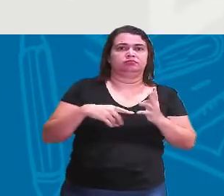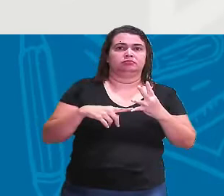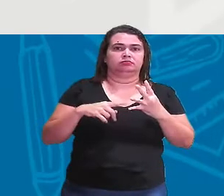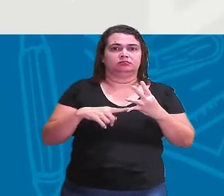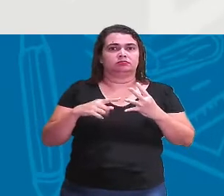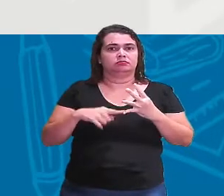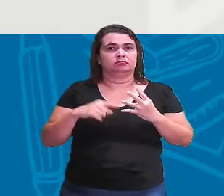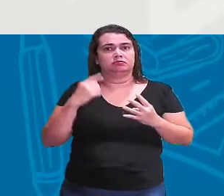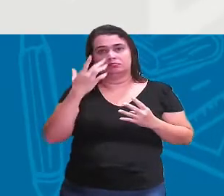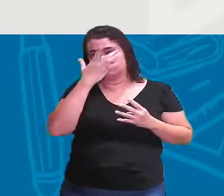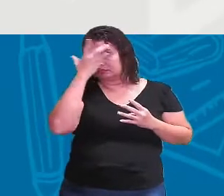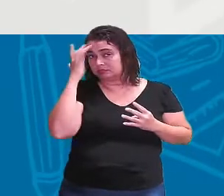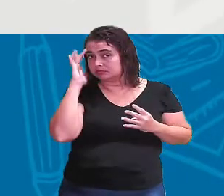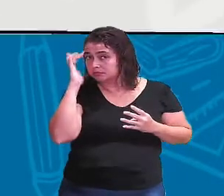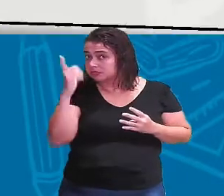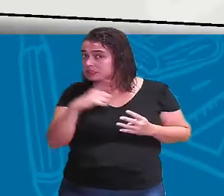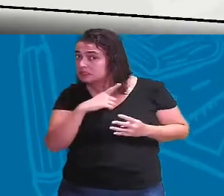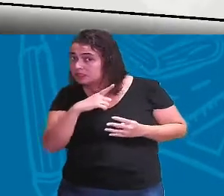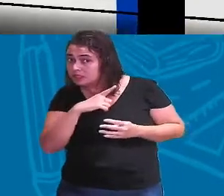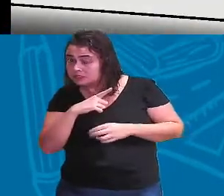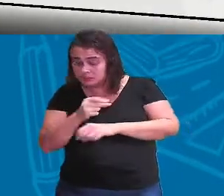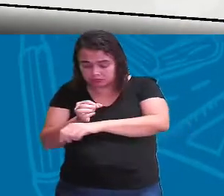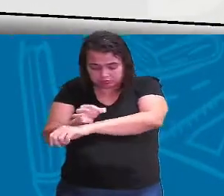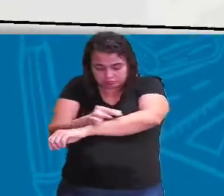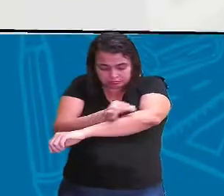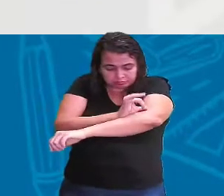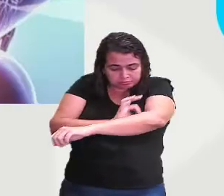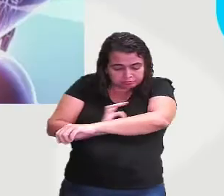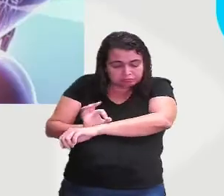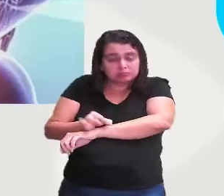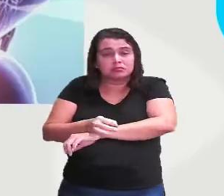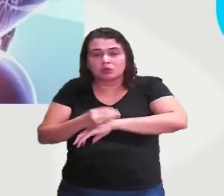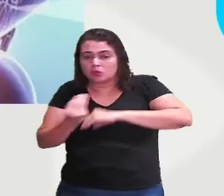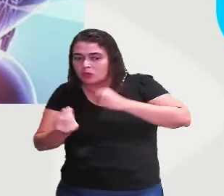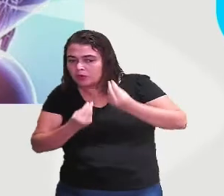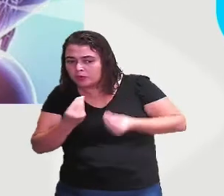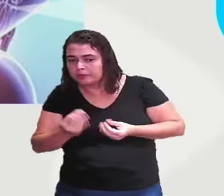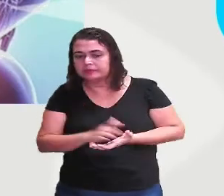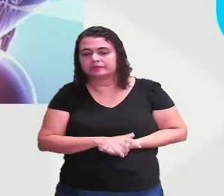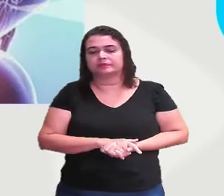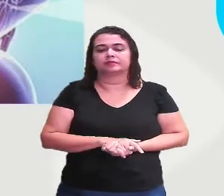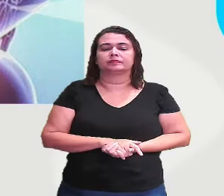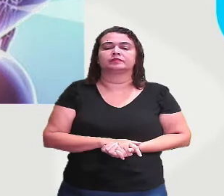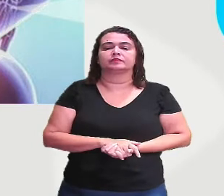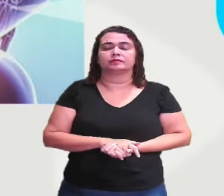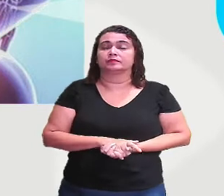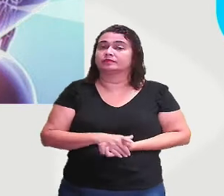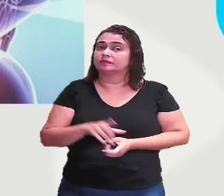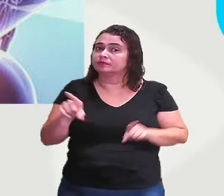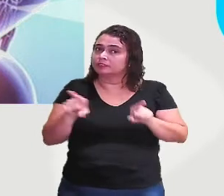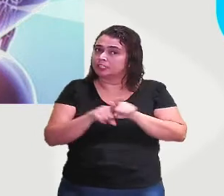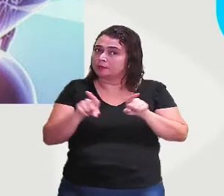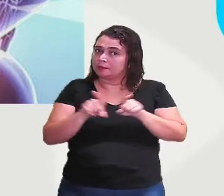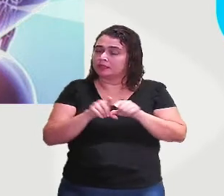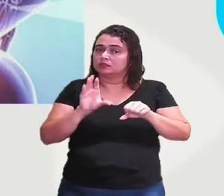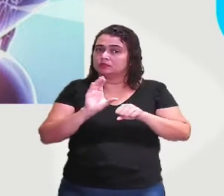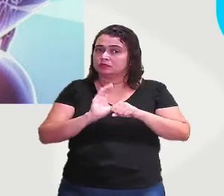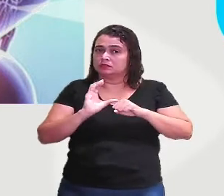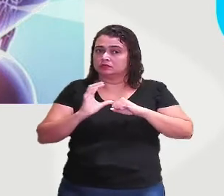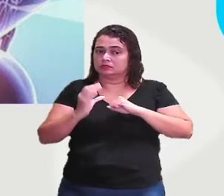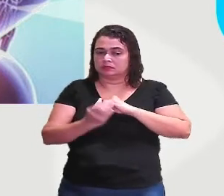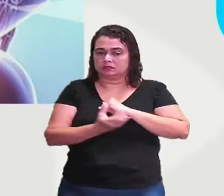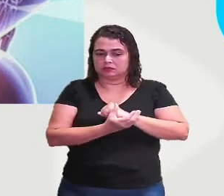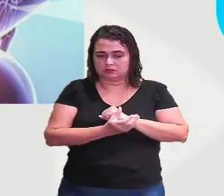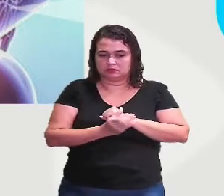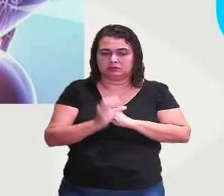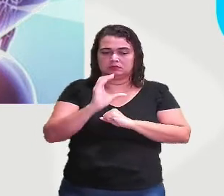de alguém que está com dengue. E claro, a gente também não poderia deixar de falar quando a gente pensar em chikungunya, né? E a palavra chikungunya,